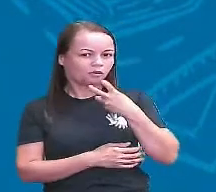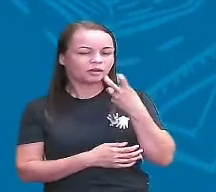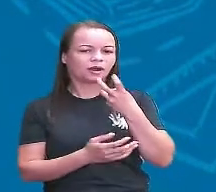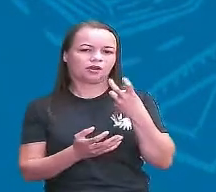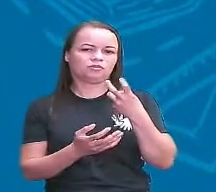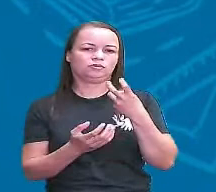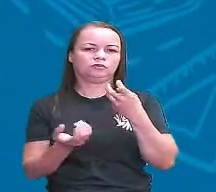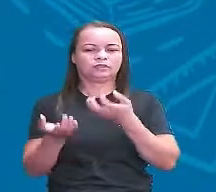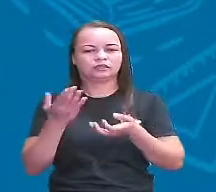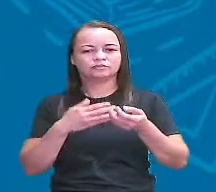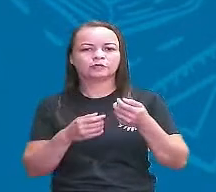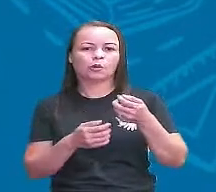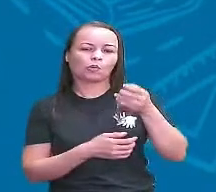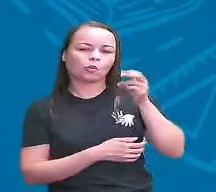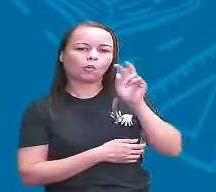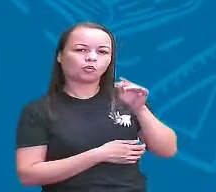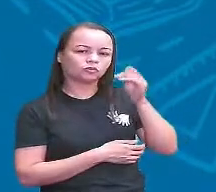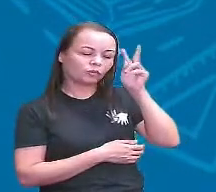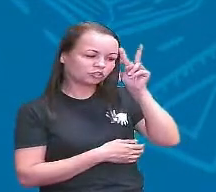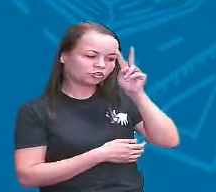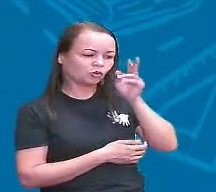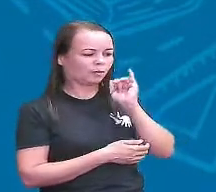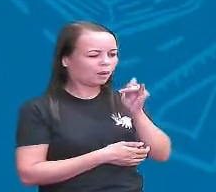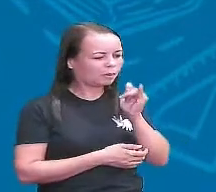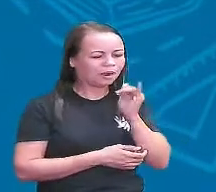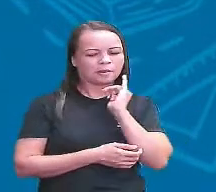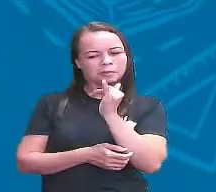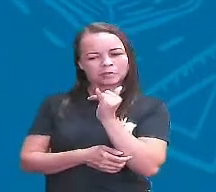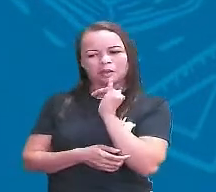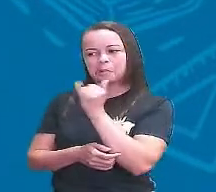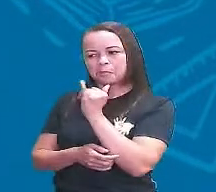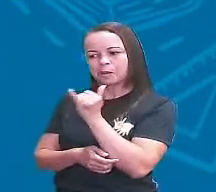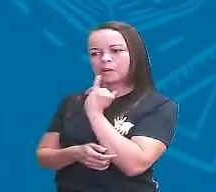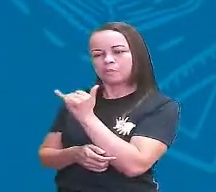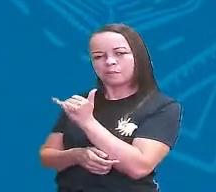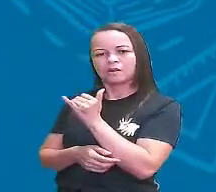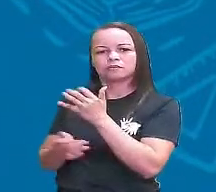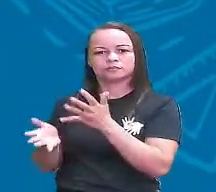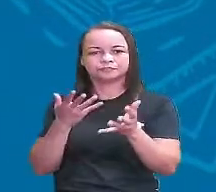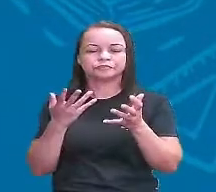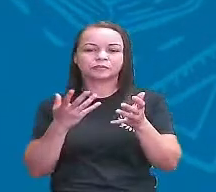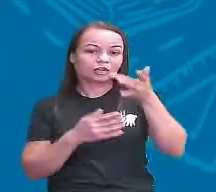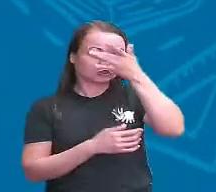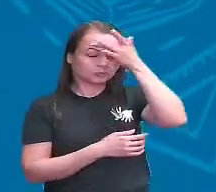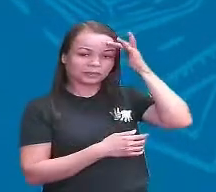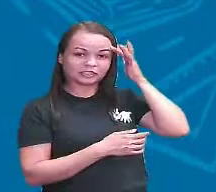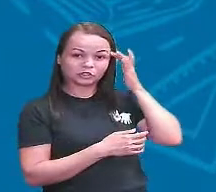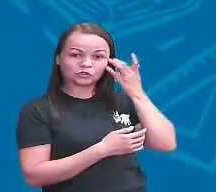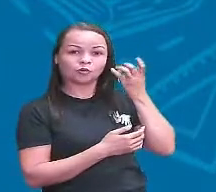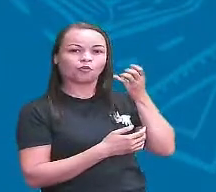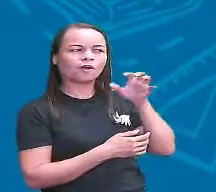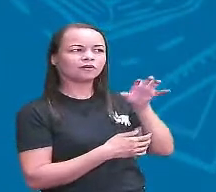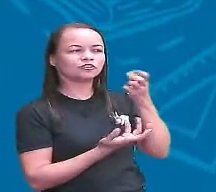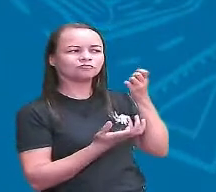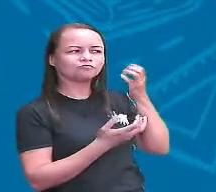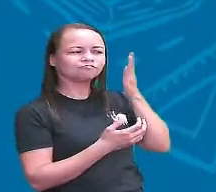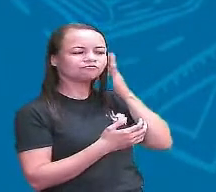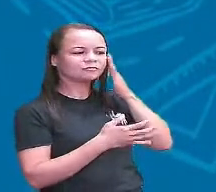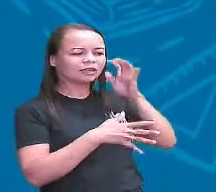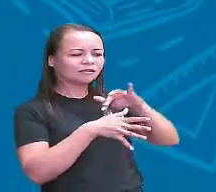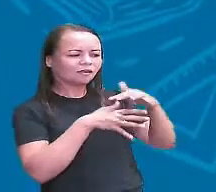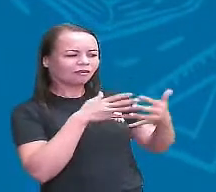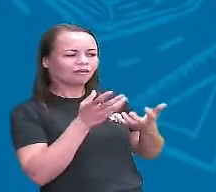de boca a boca. Então, as pessoas ouviam e iam contando para os mais novos. E